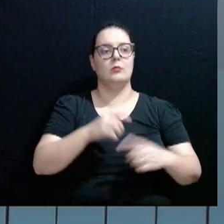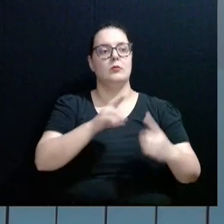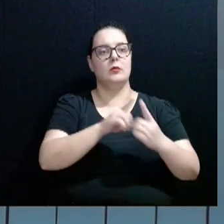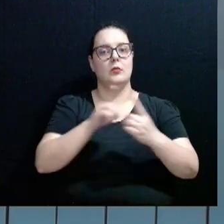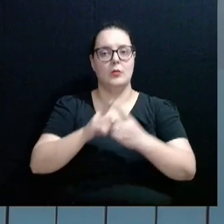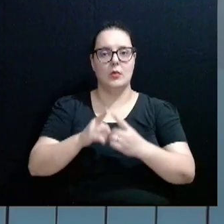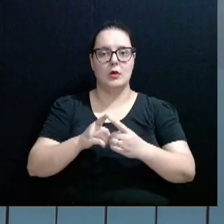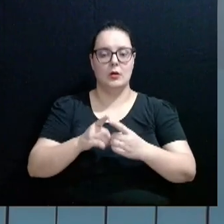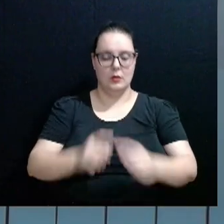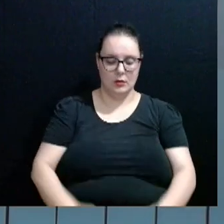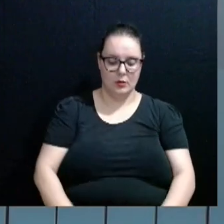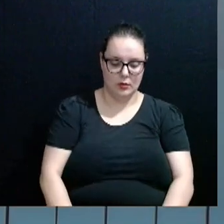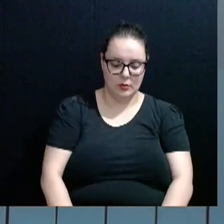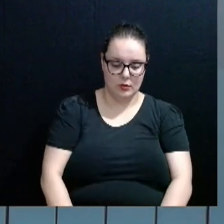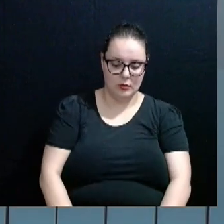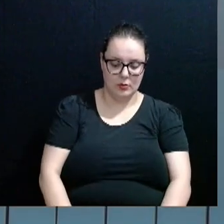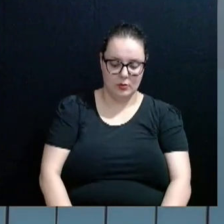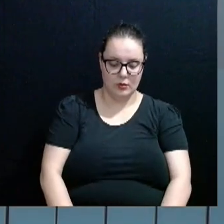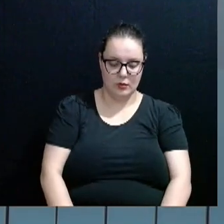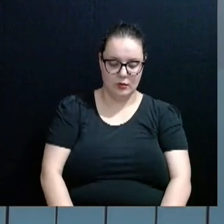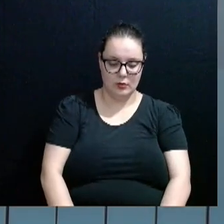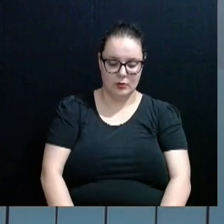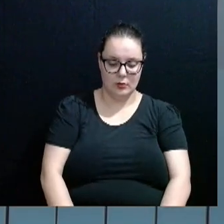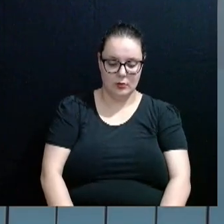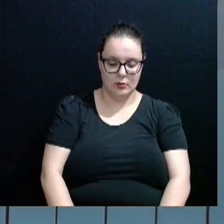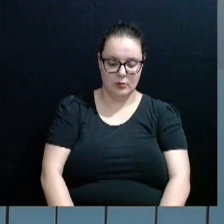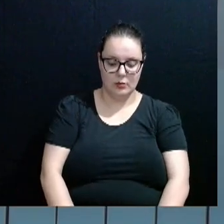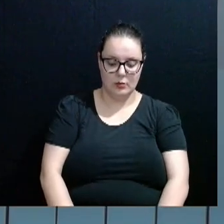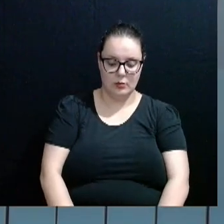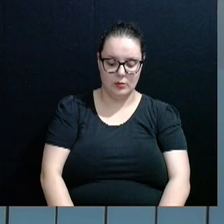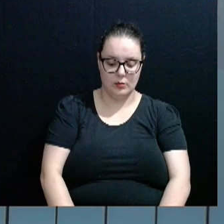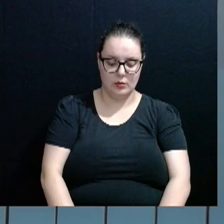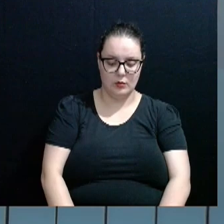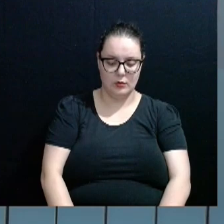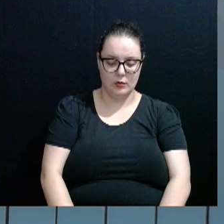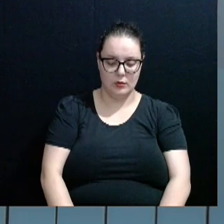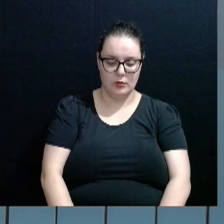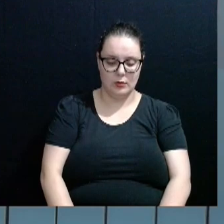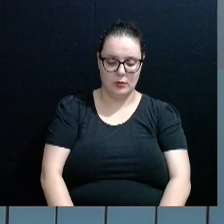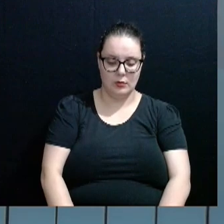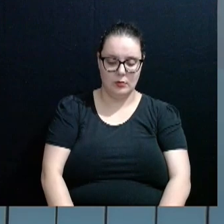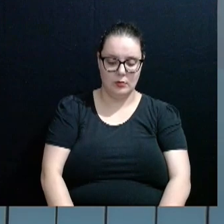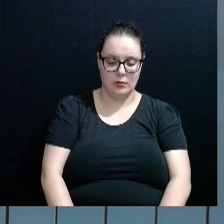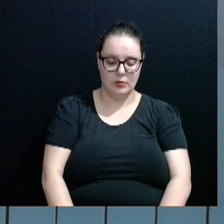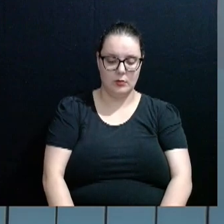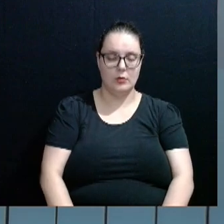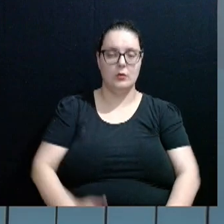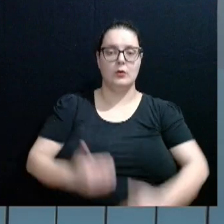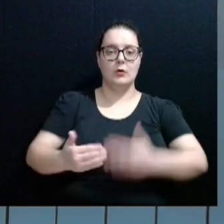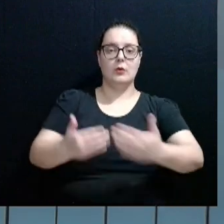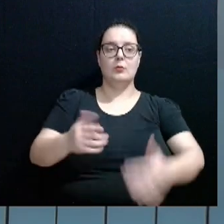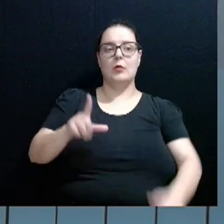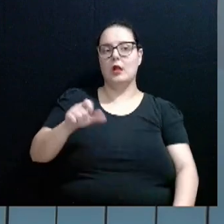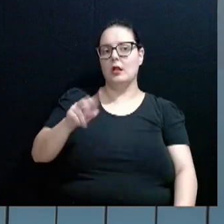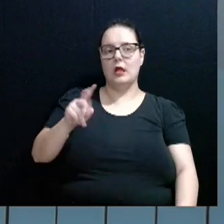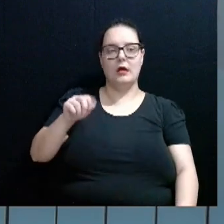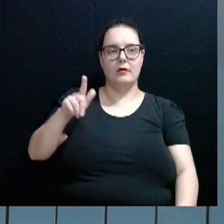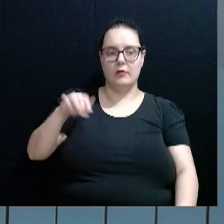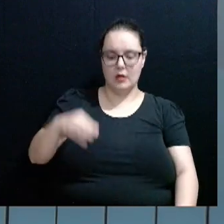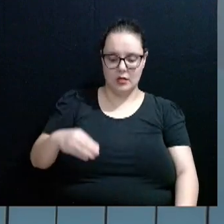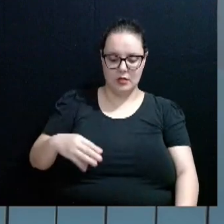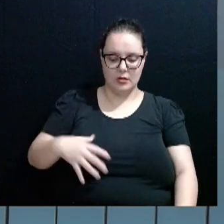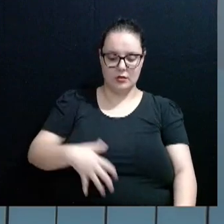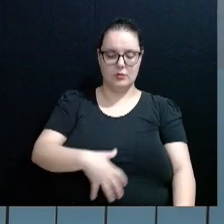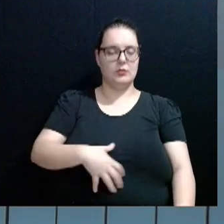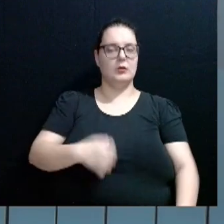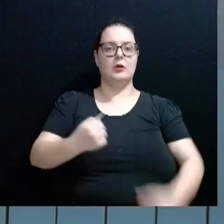alguma medicação também no hospital, ou ele vai passar por um procedimento de uma lavagem estomacal, alguma coisa nesse sentido?